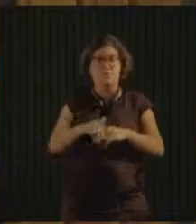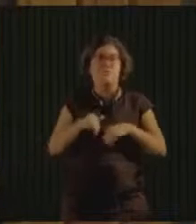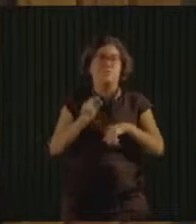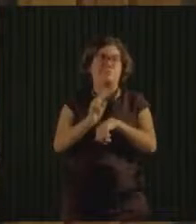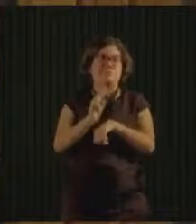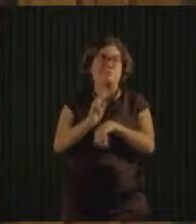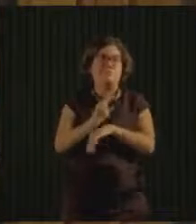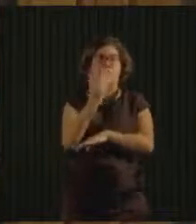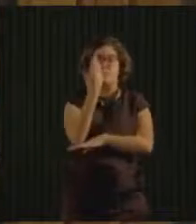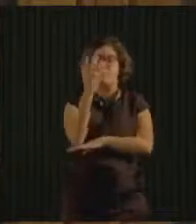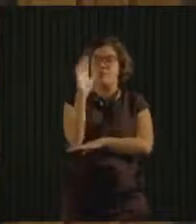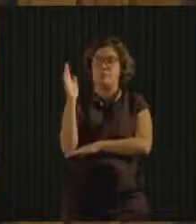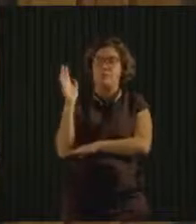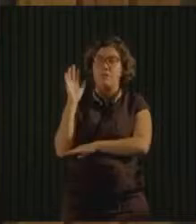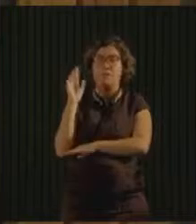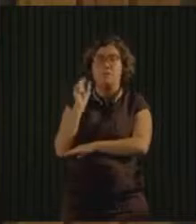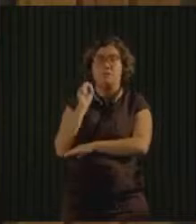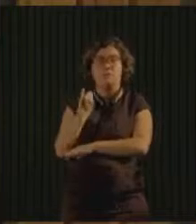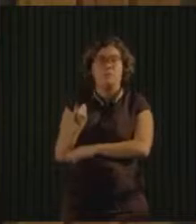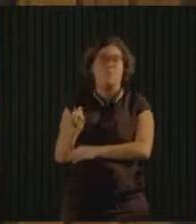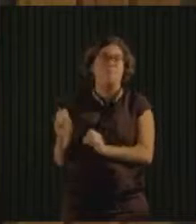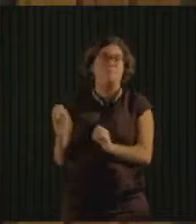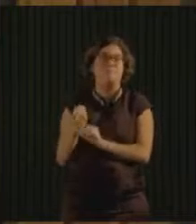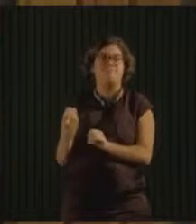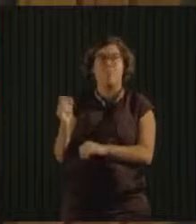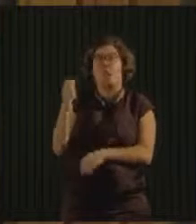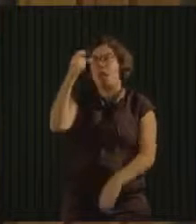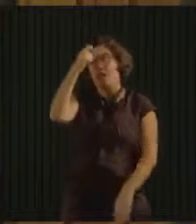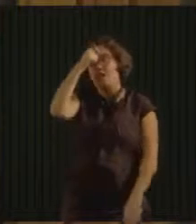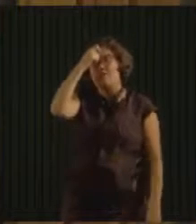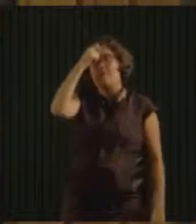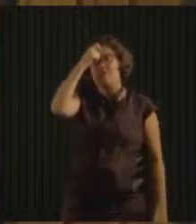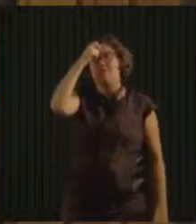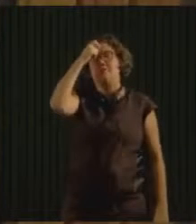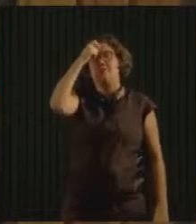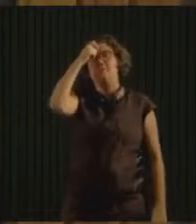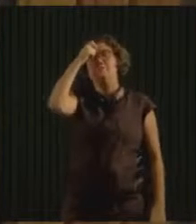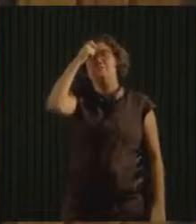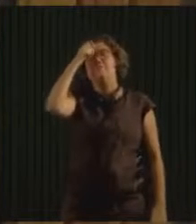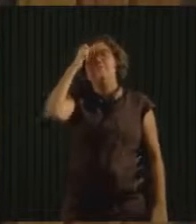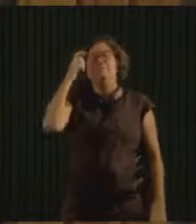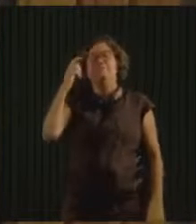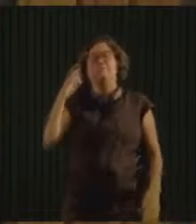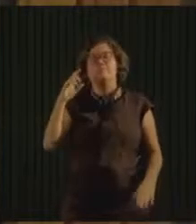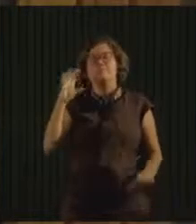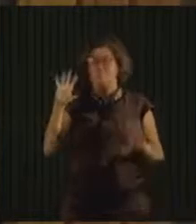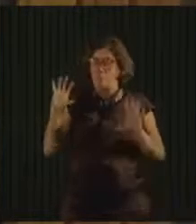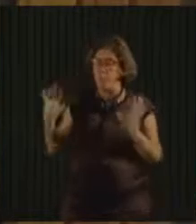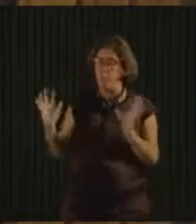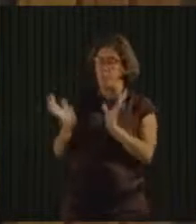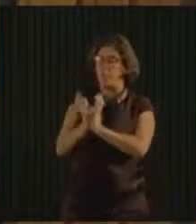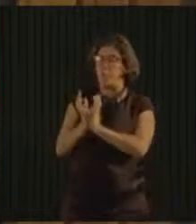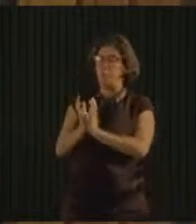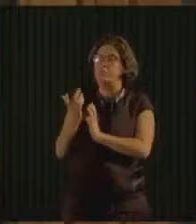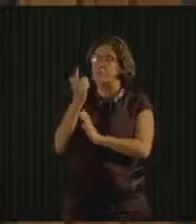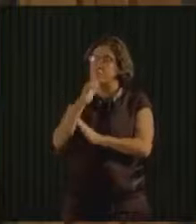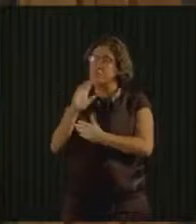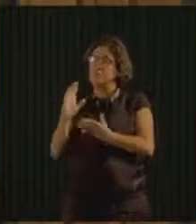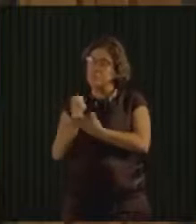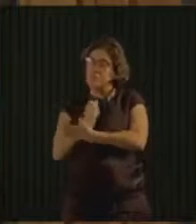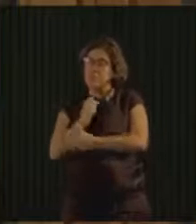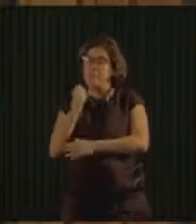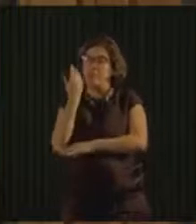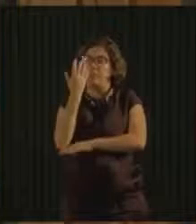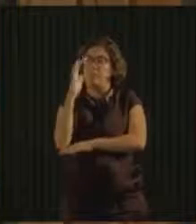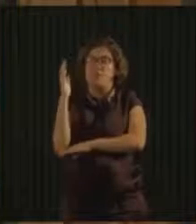preservação do meio ambiente, que se eles não tivessem aí a conscientização coletiva de preservar a